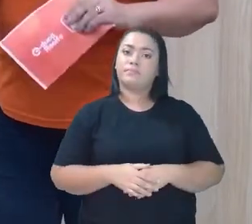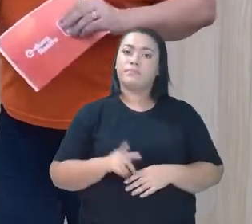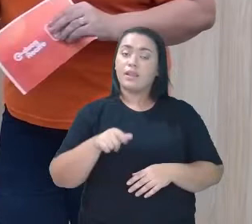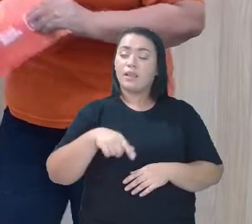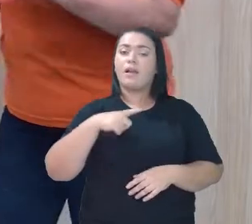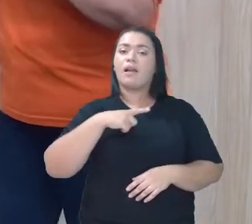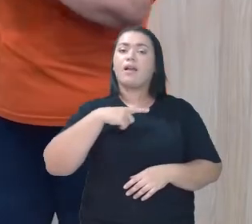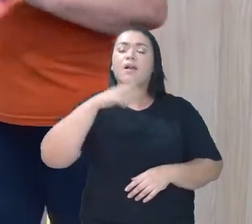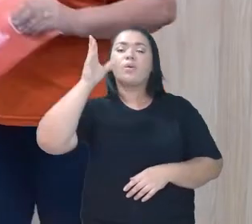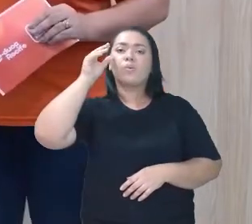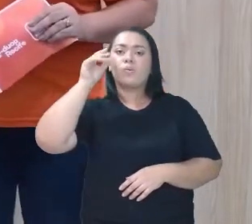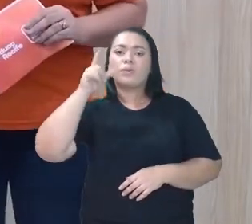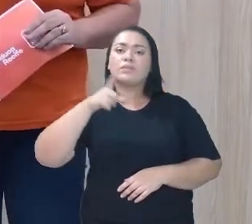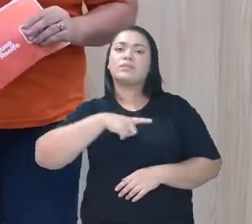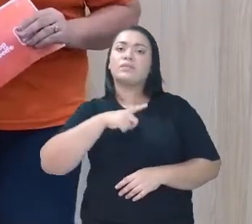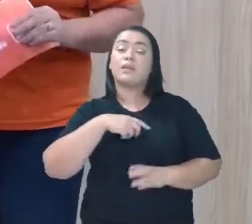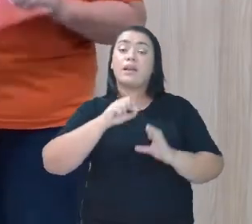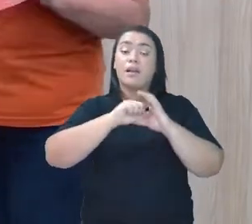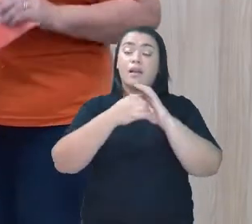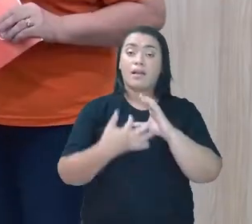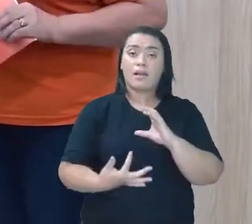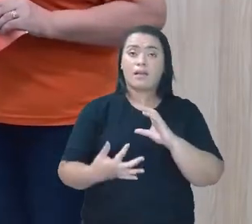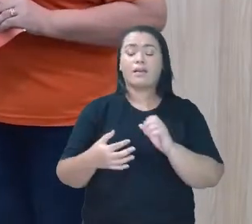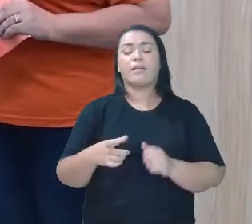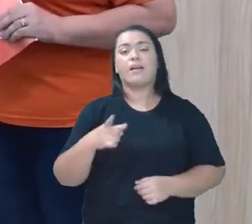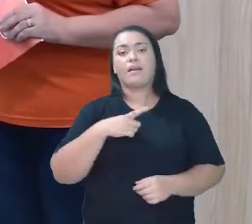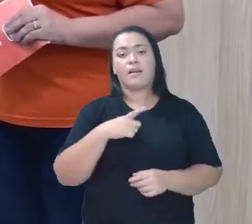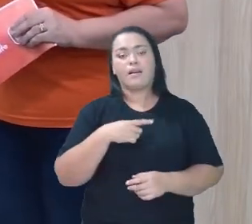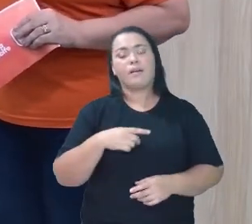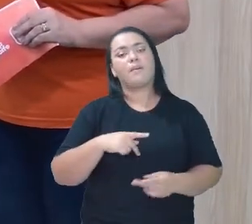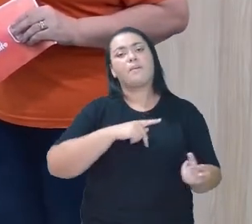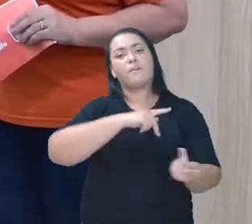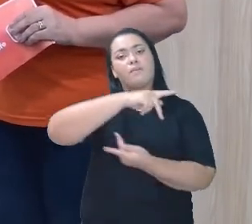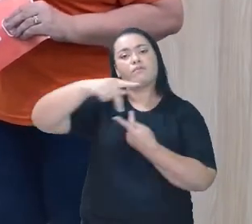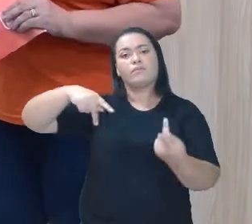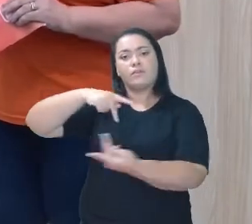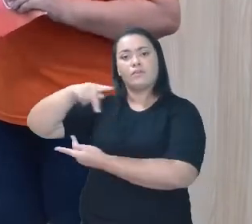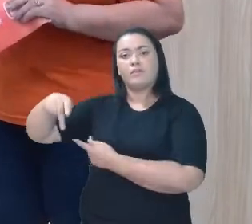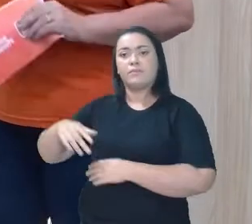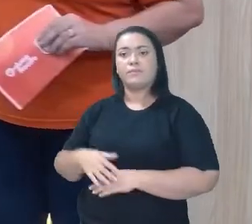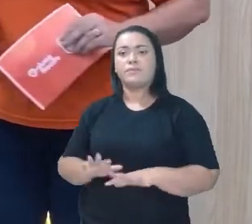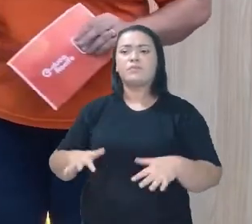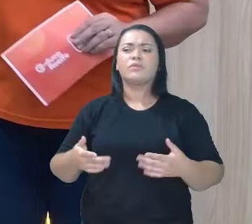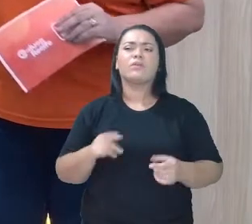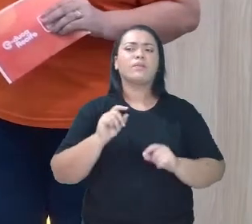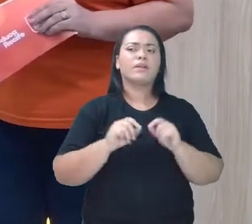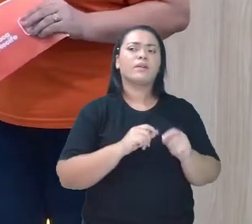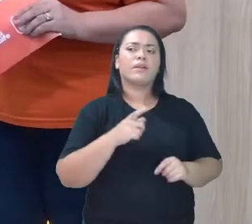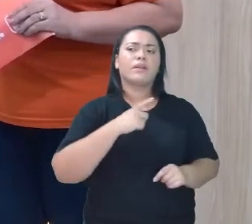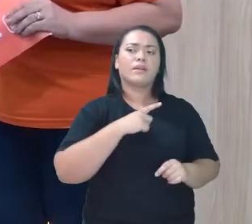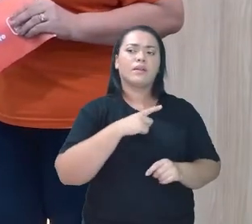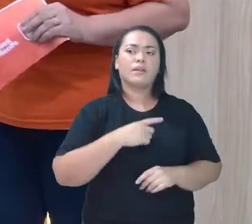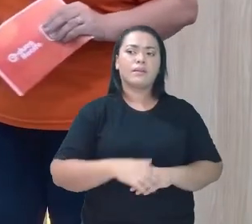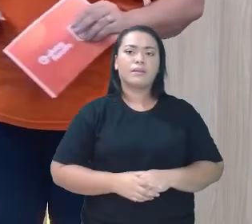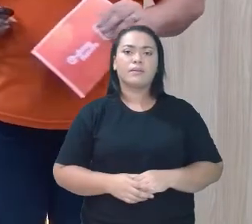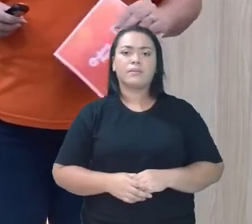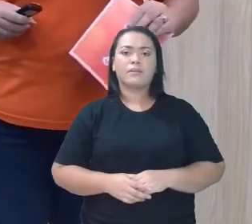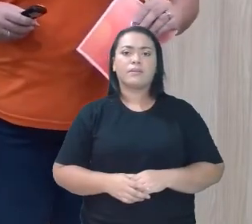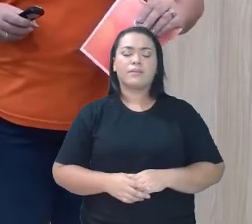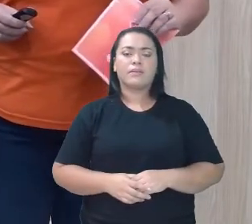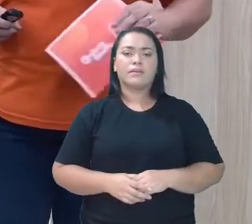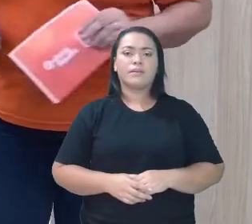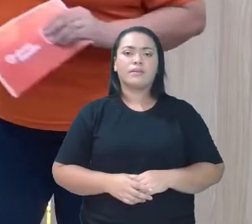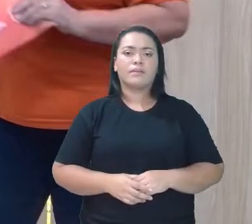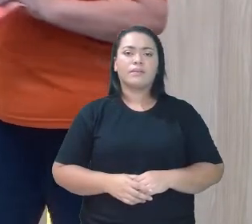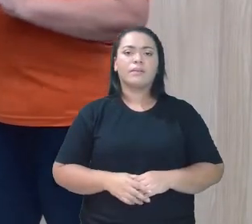essas curiosidades a respeito das características dos planetas. O que é que nós temos mais? Ui, já fui